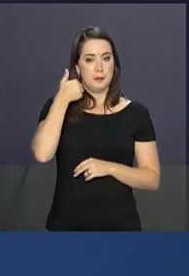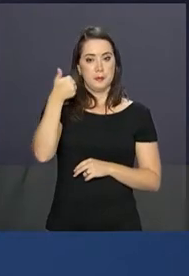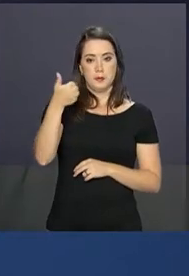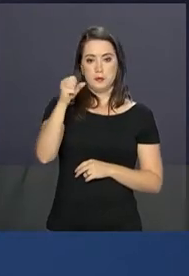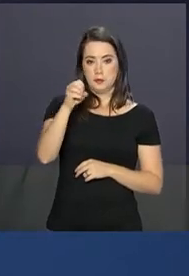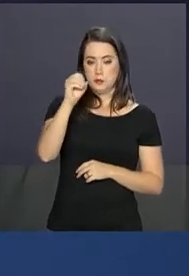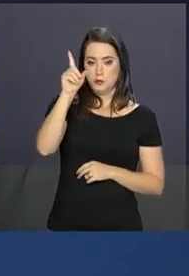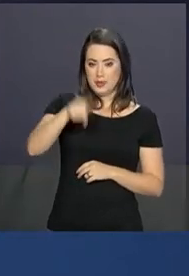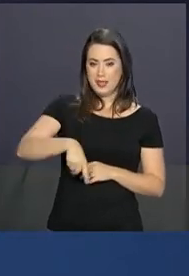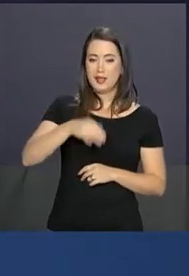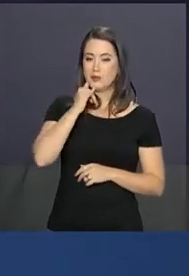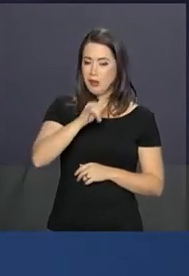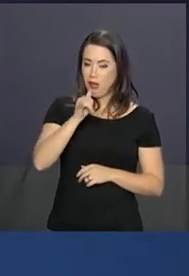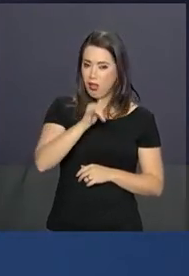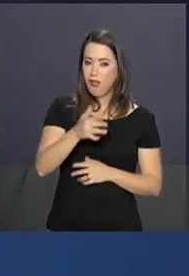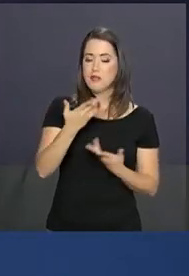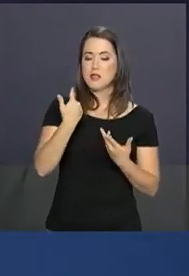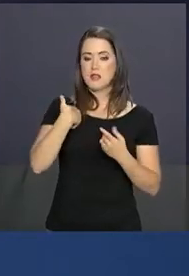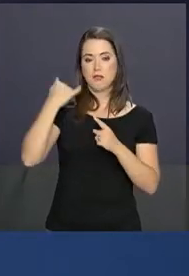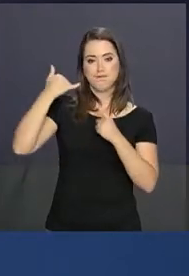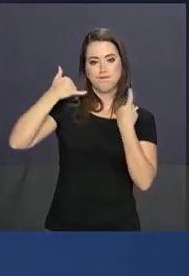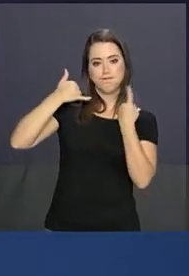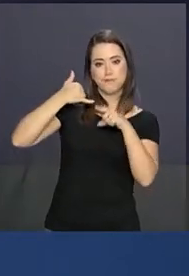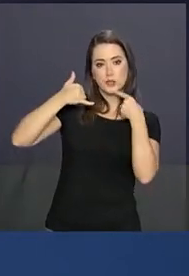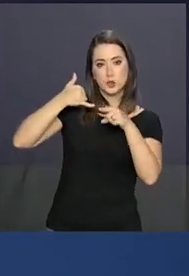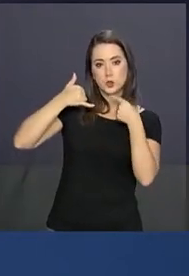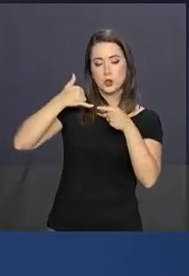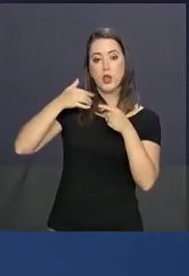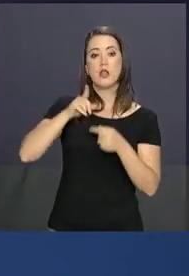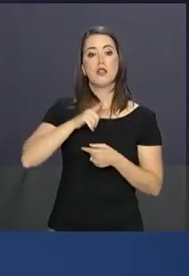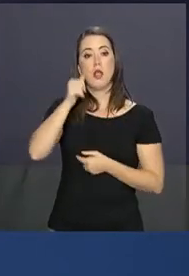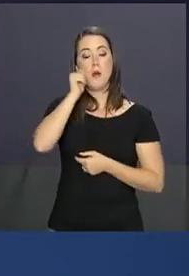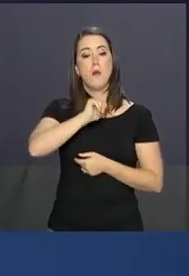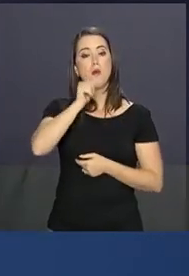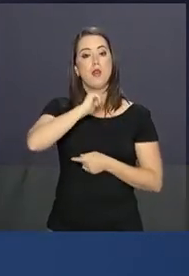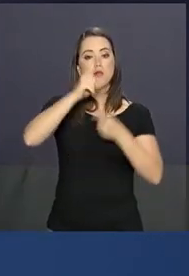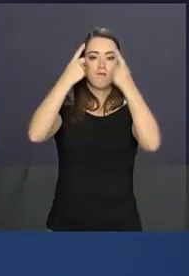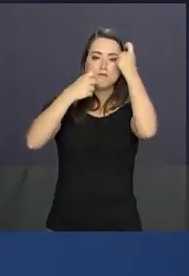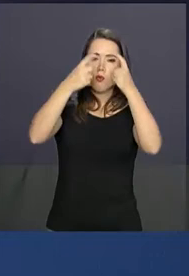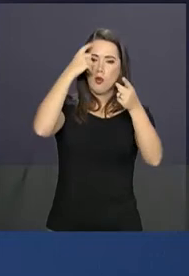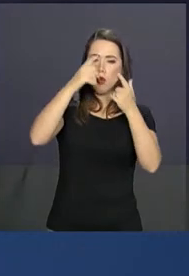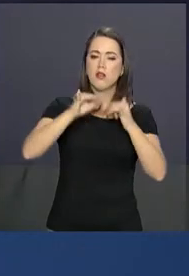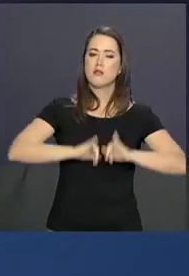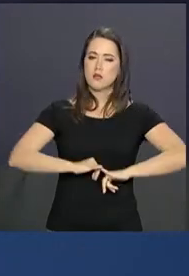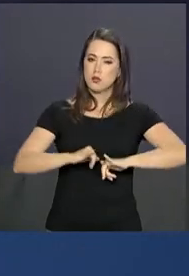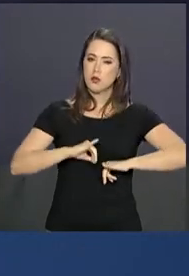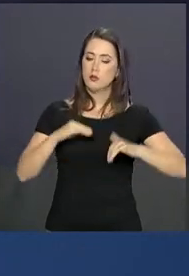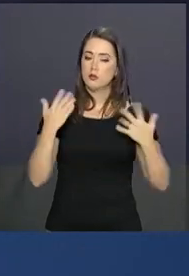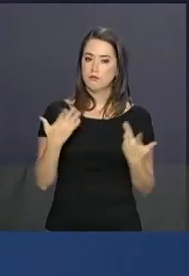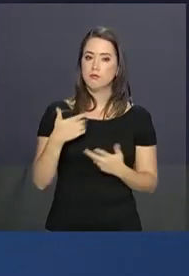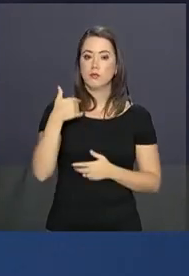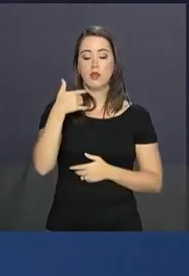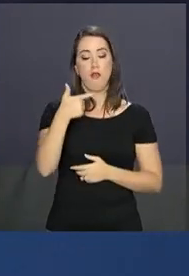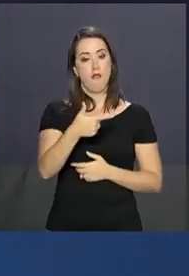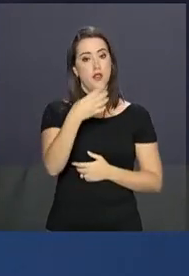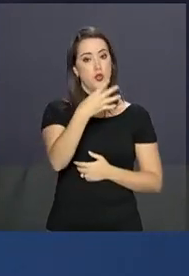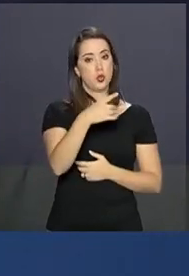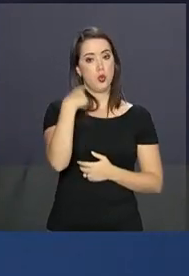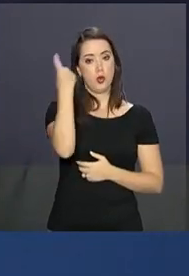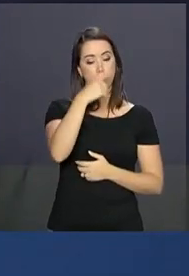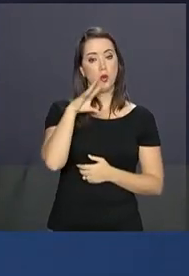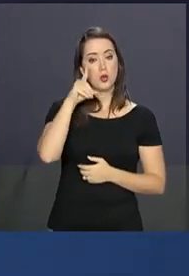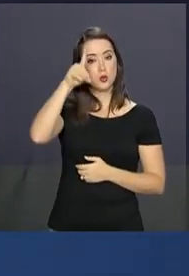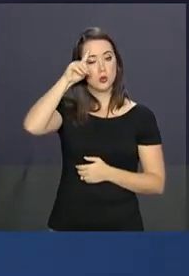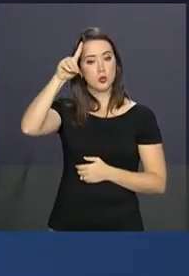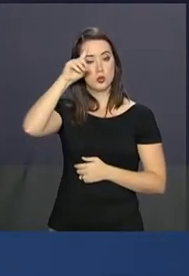denunciar as agressões contra mulheres a central de atendimento à mulher funciona 24 horas todos os dias da